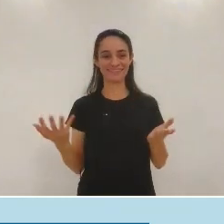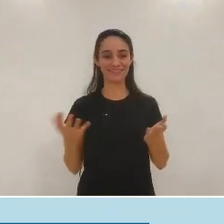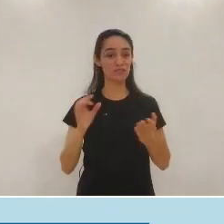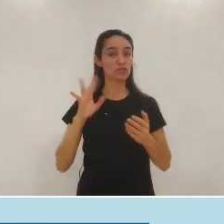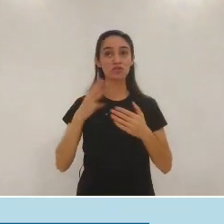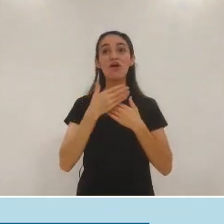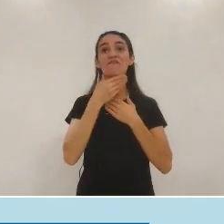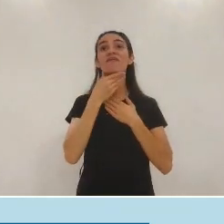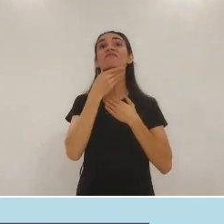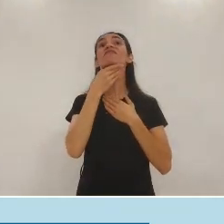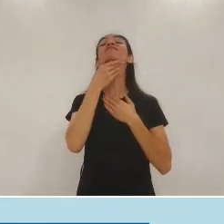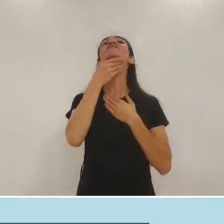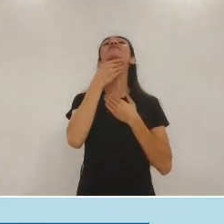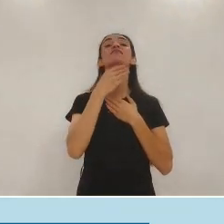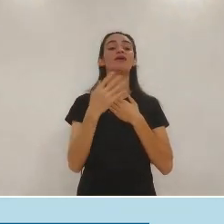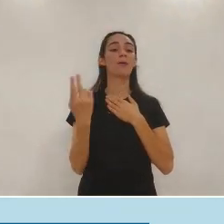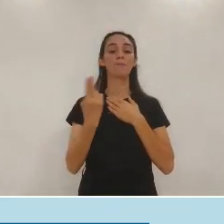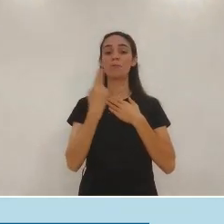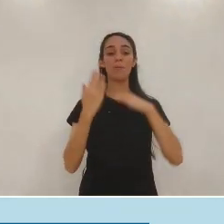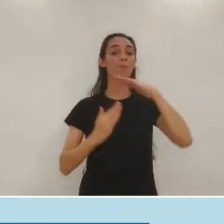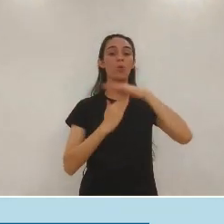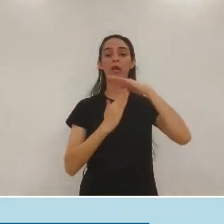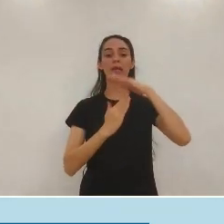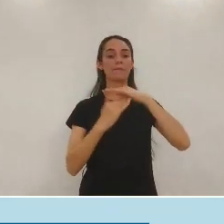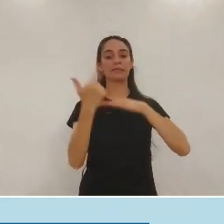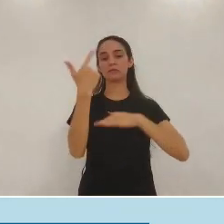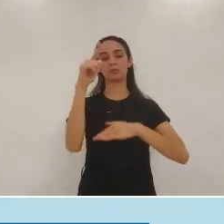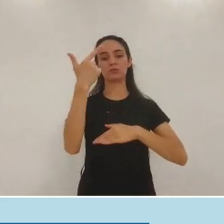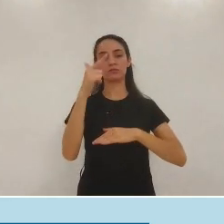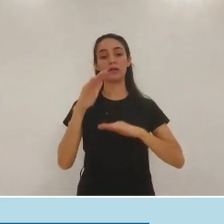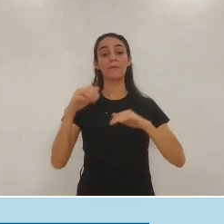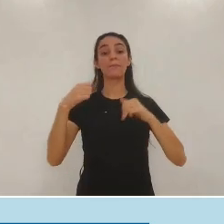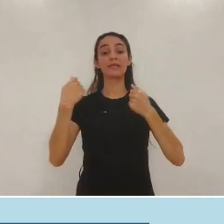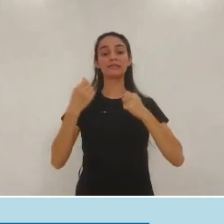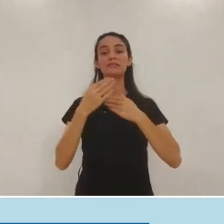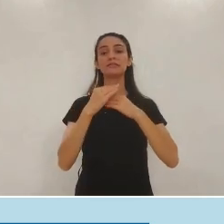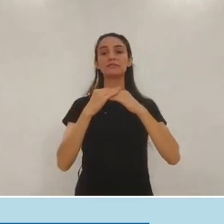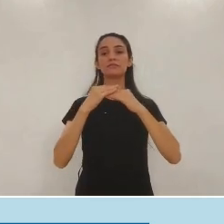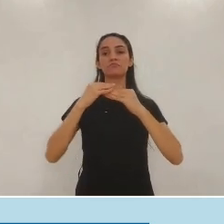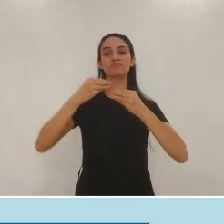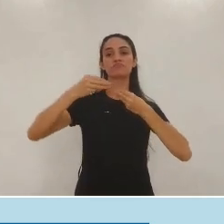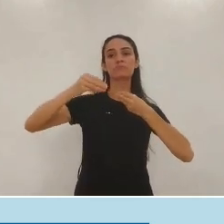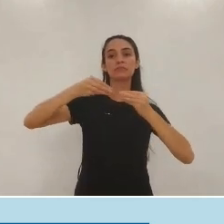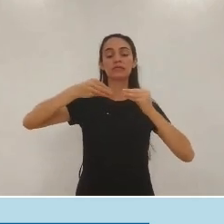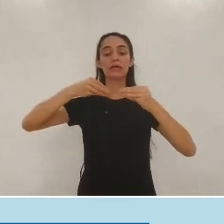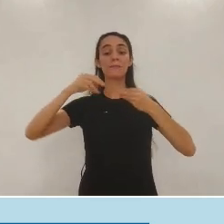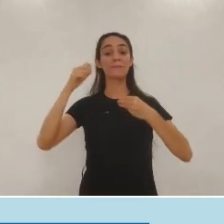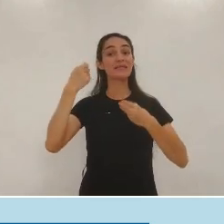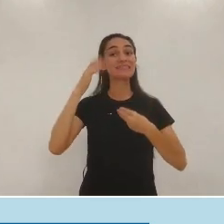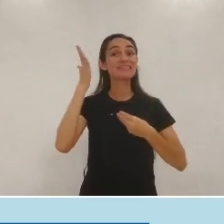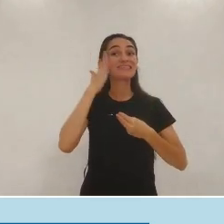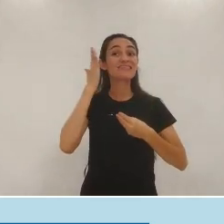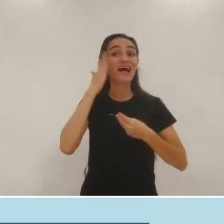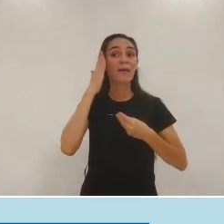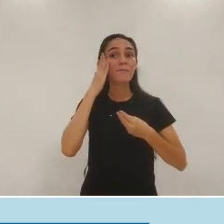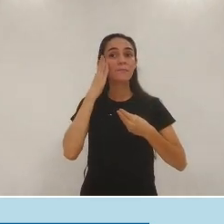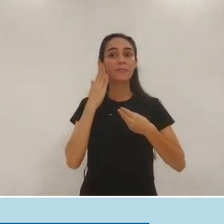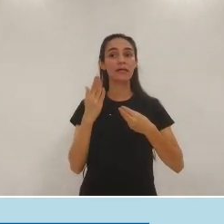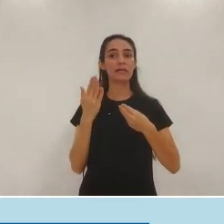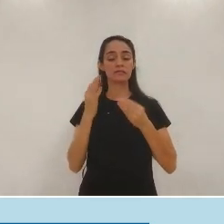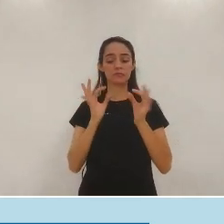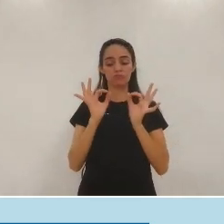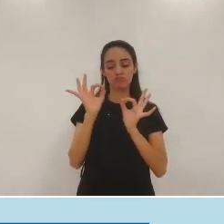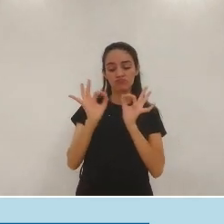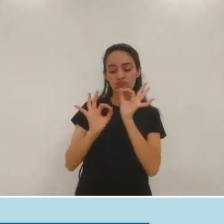o meu pescoço vai demais. Então não tem que ser uma manipulação totalmente ali